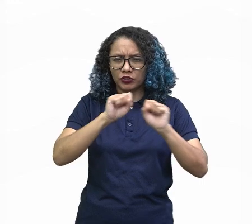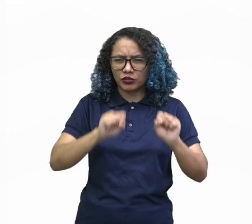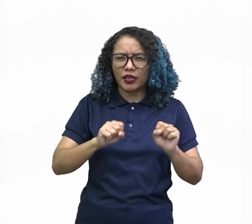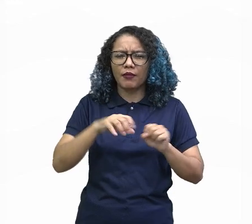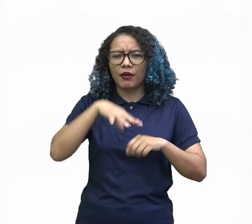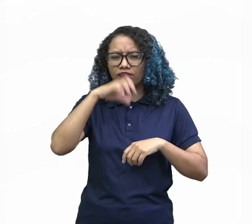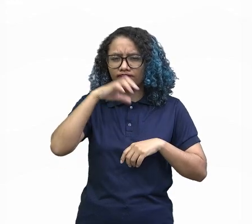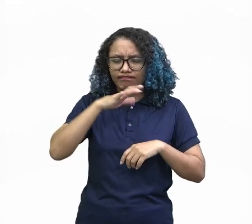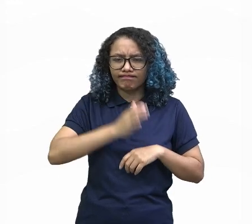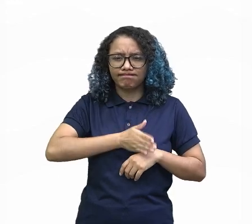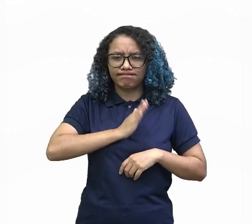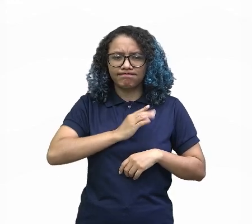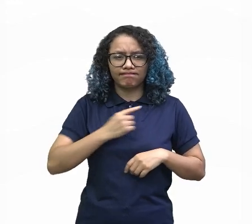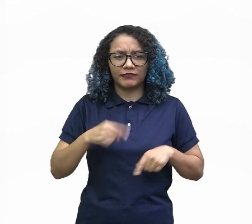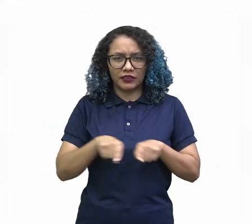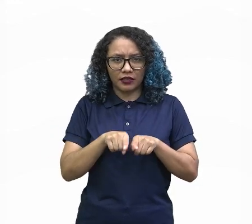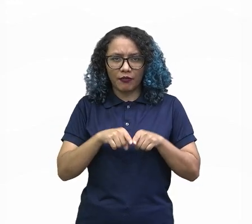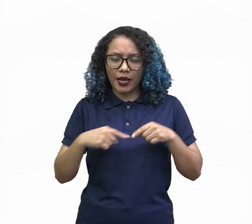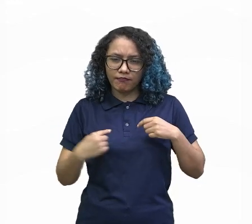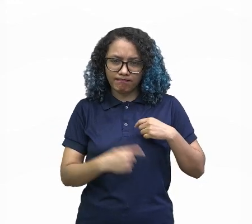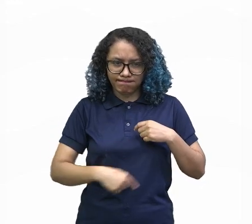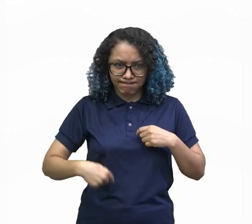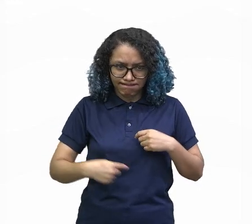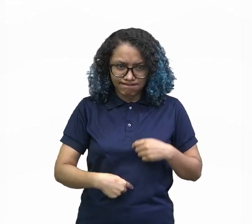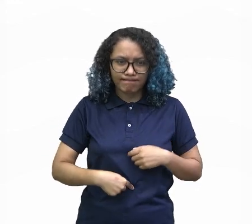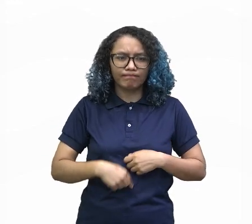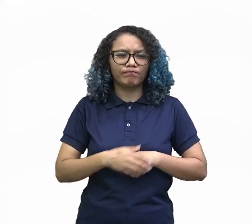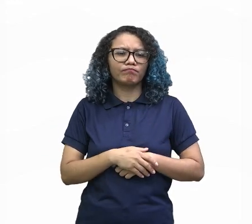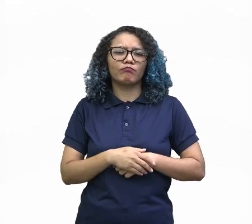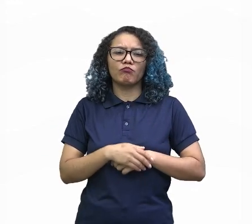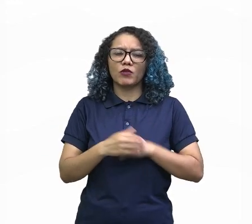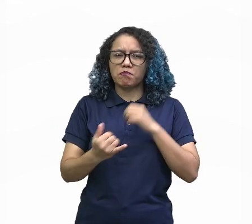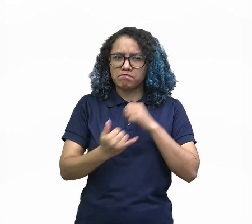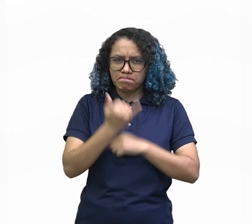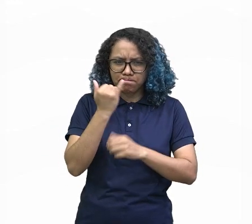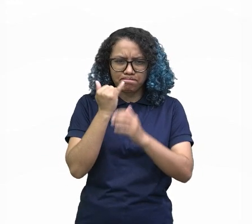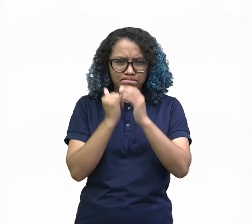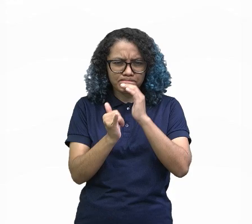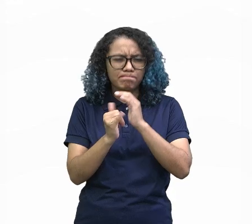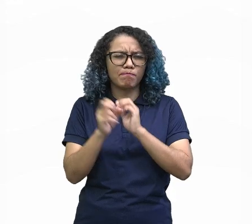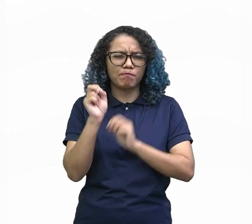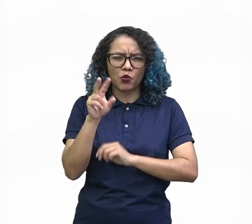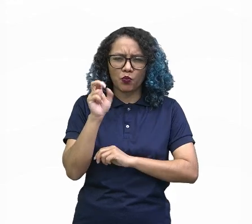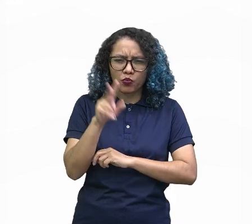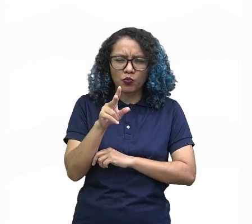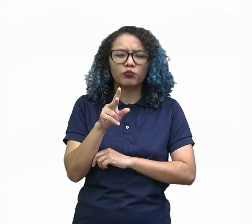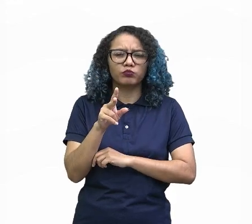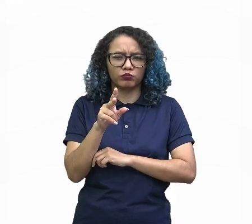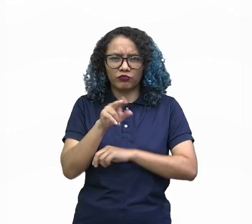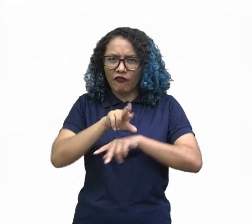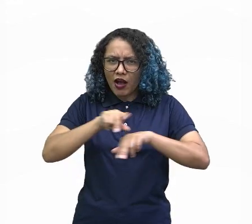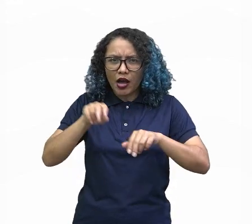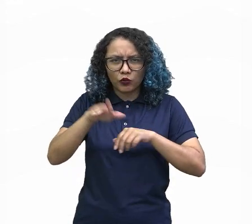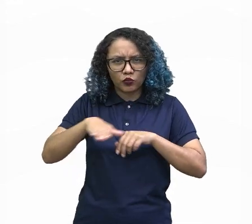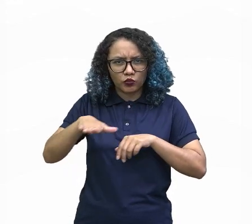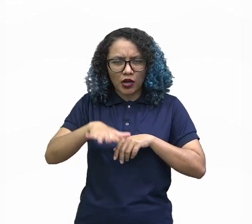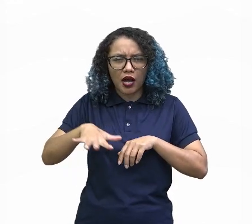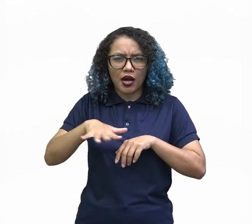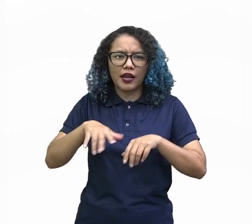respiratórios, cardiovascular e digestório, acidentes nucleares, agrotóxicos, defensivos